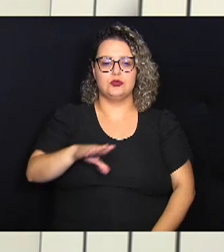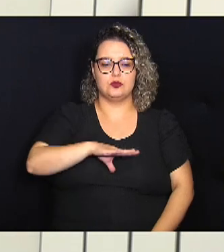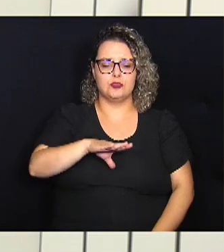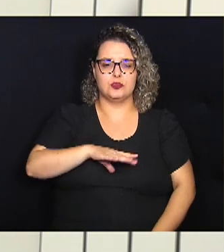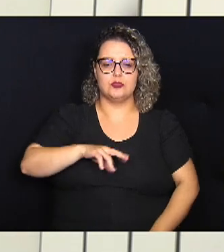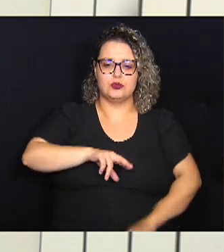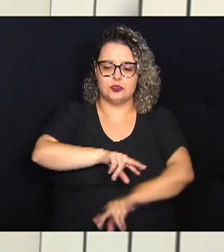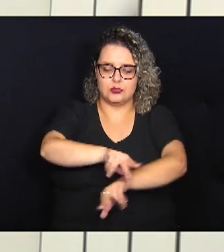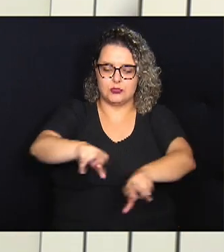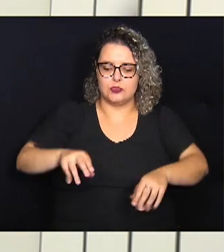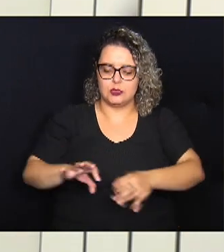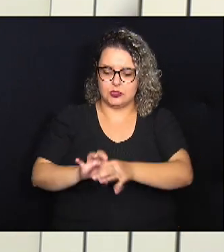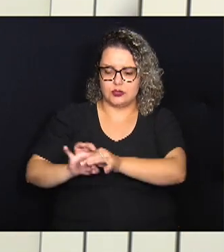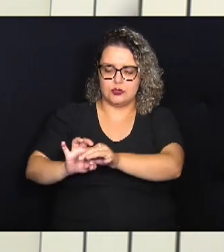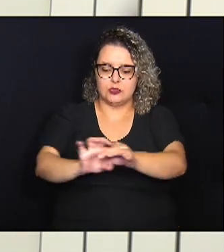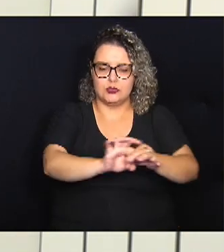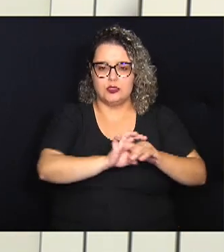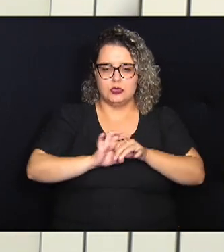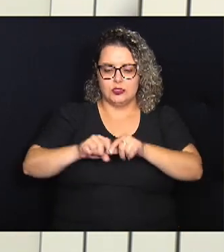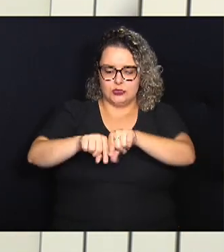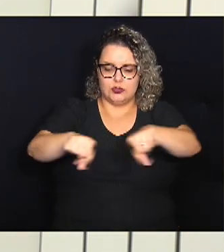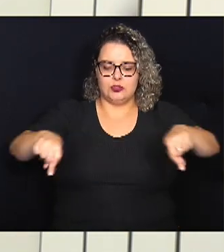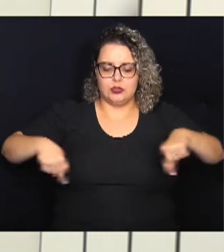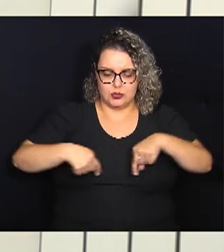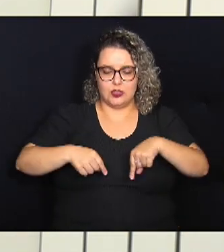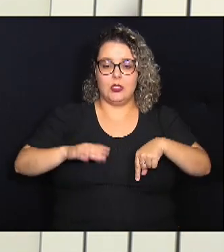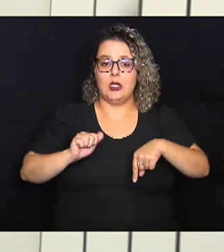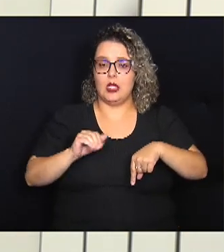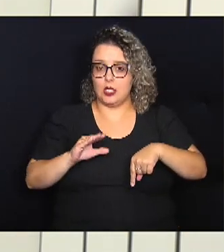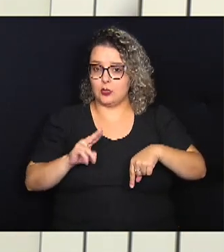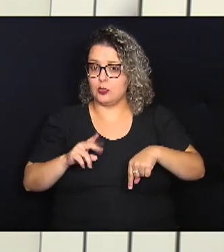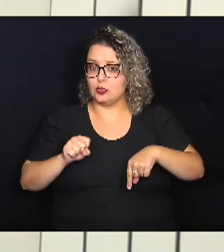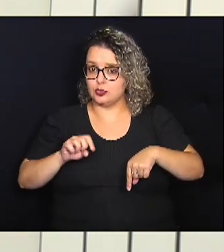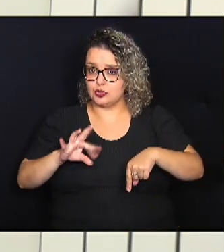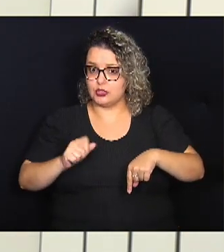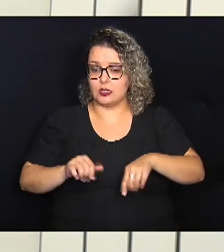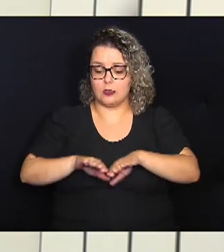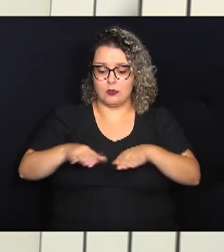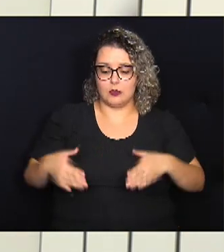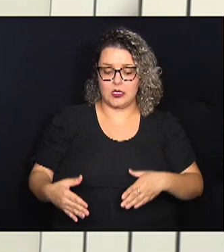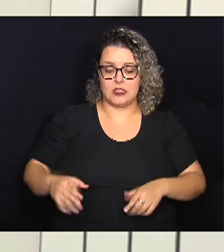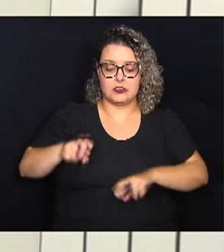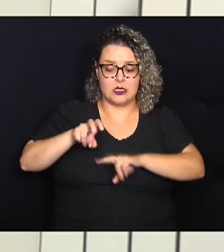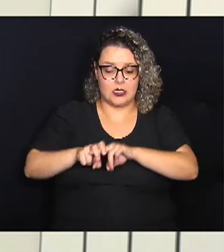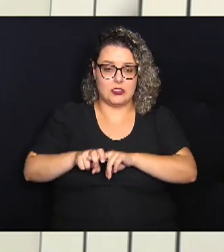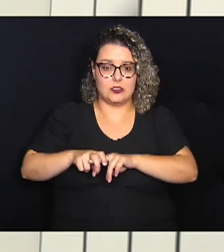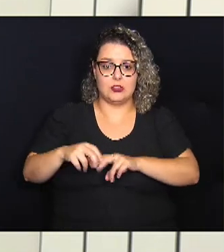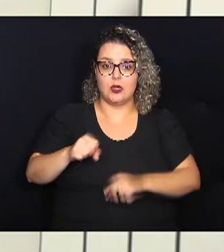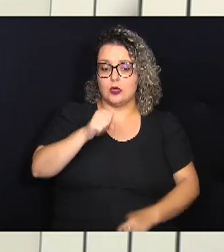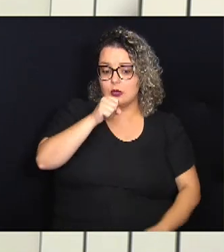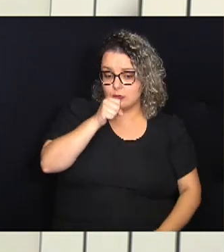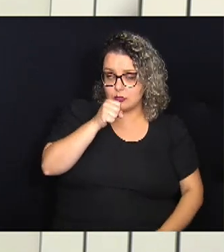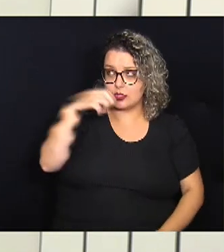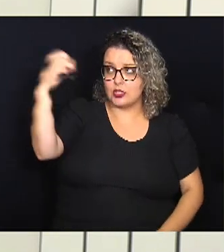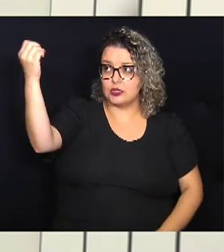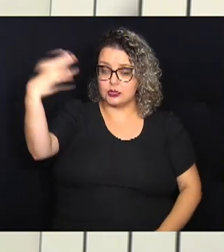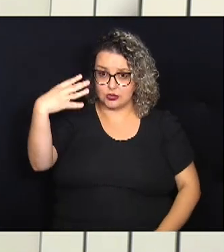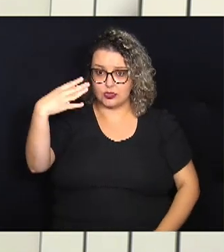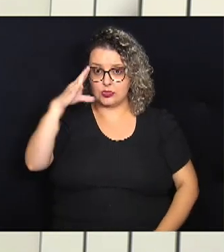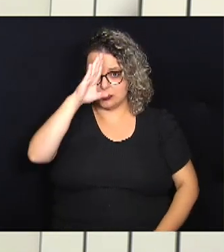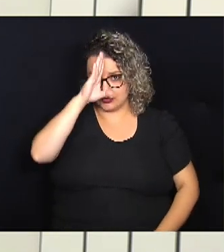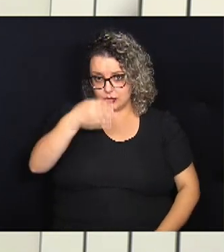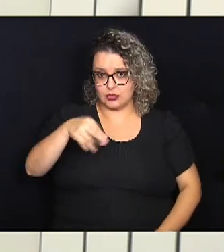com uma sala de proteção acústica, mesas, cadeiras, microfones, iluminação direta e